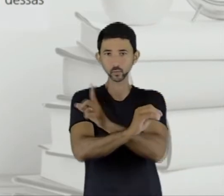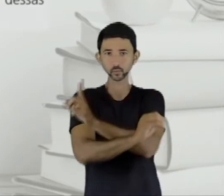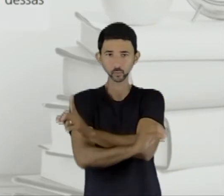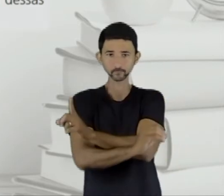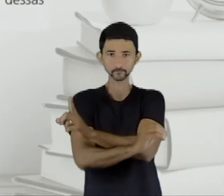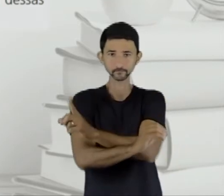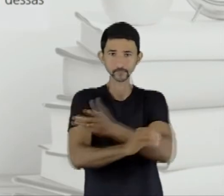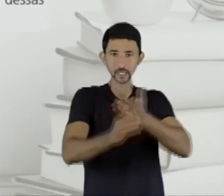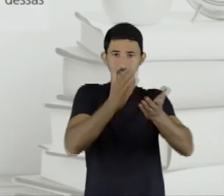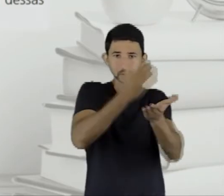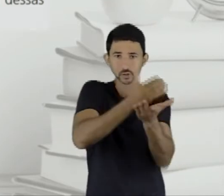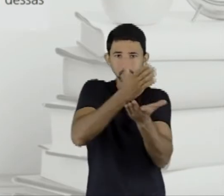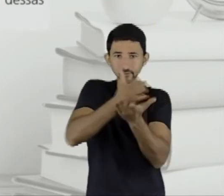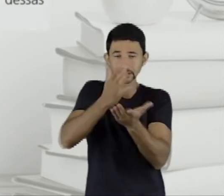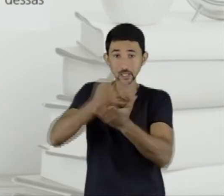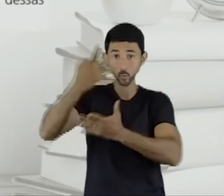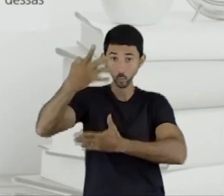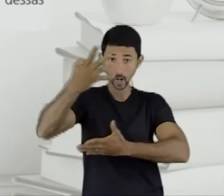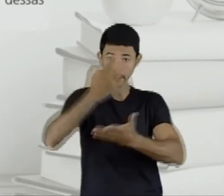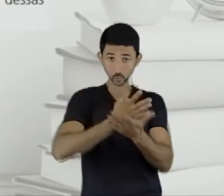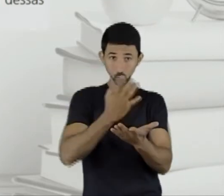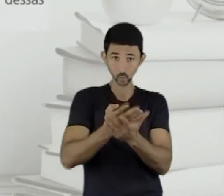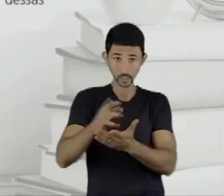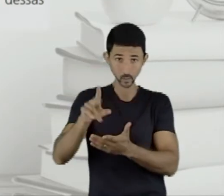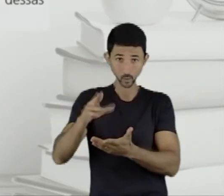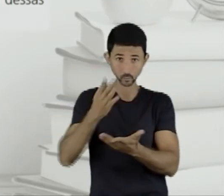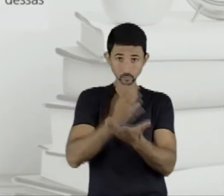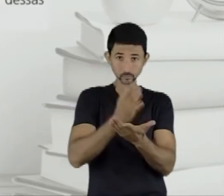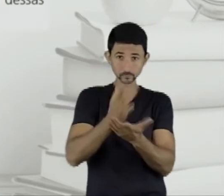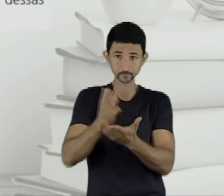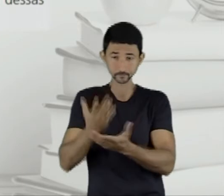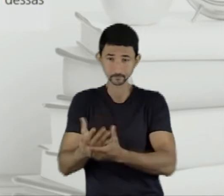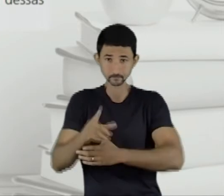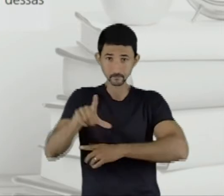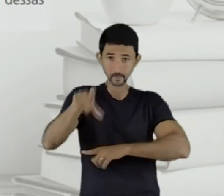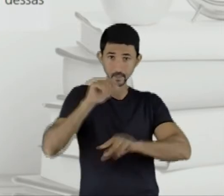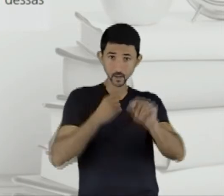partes iguais. E